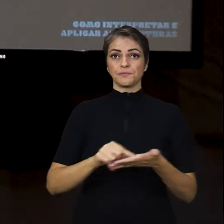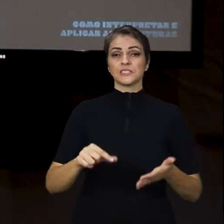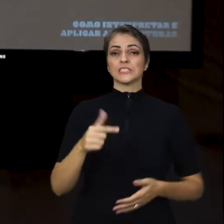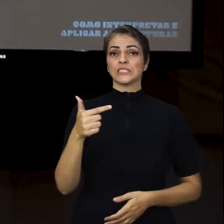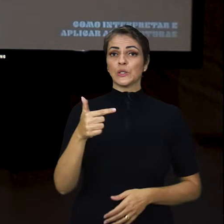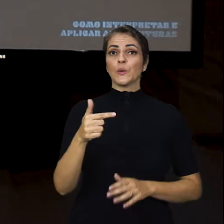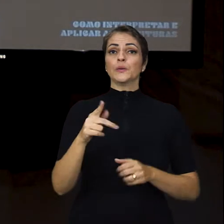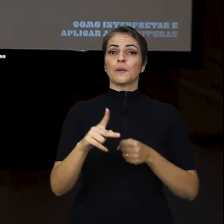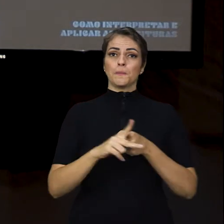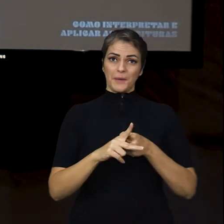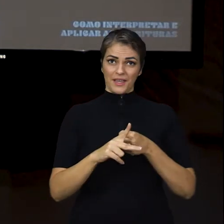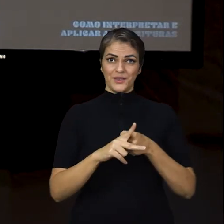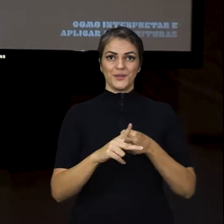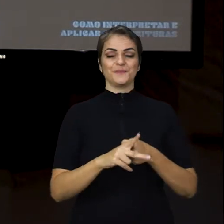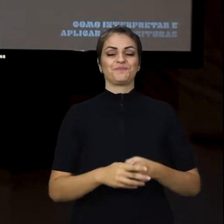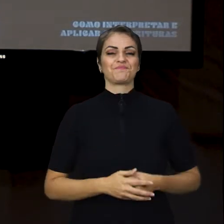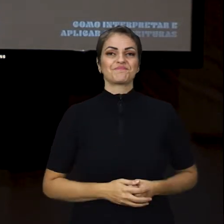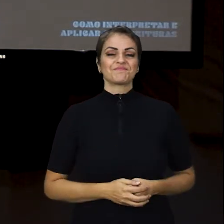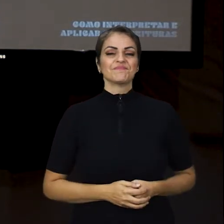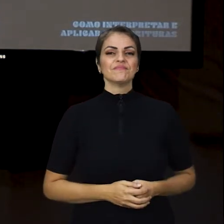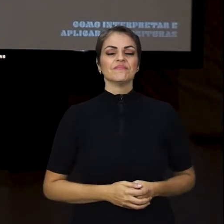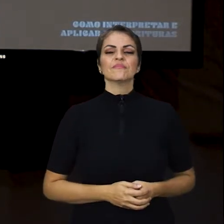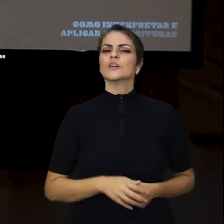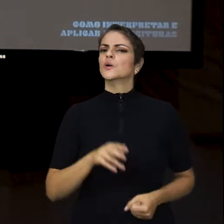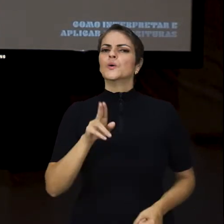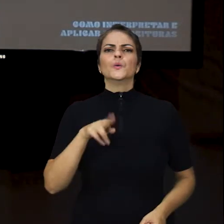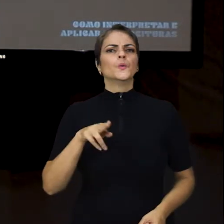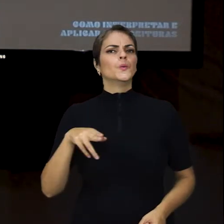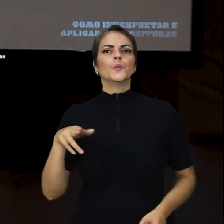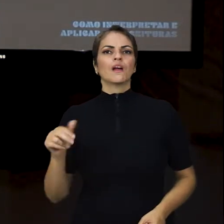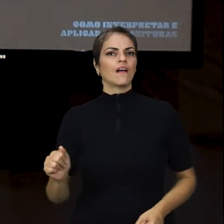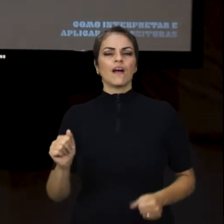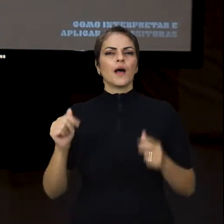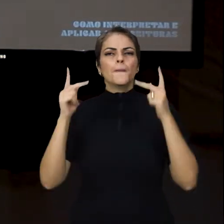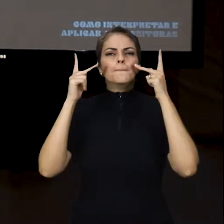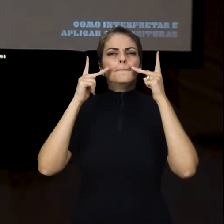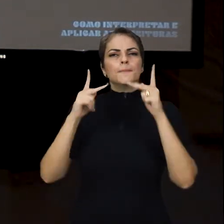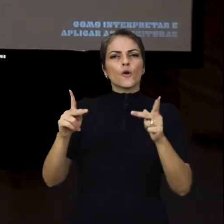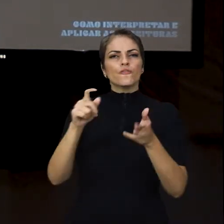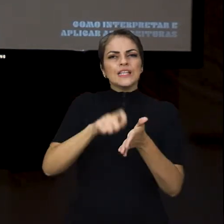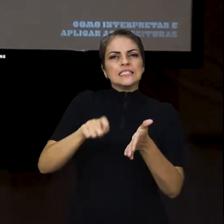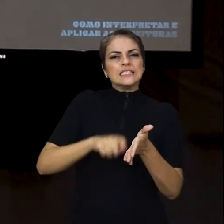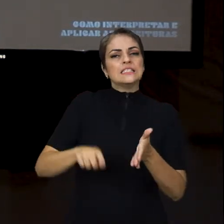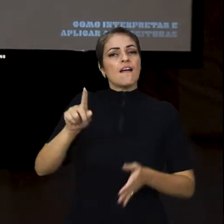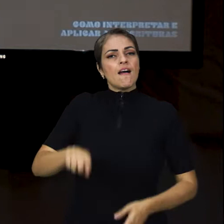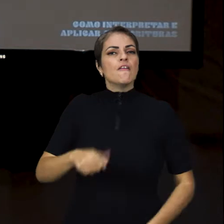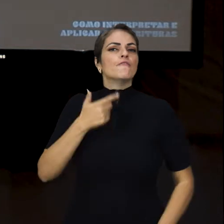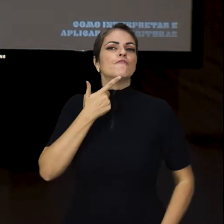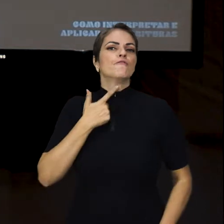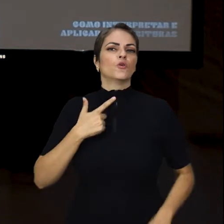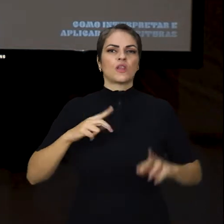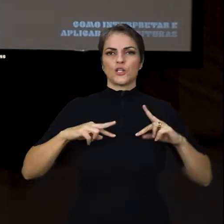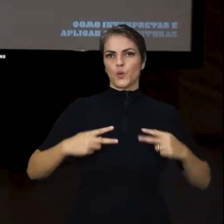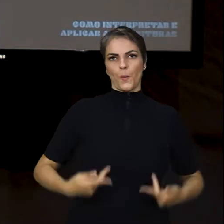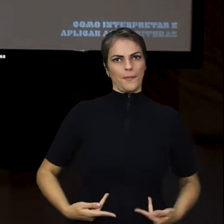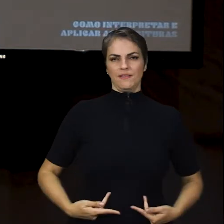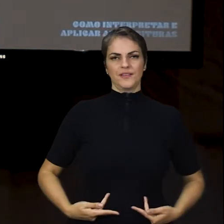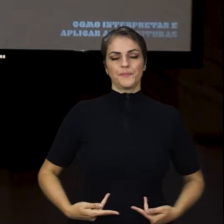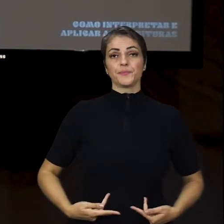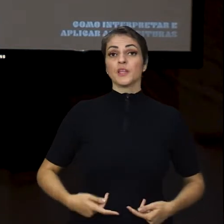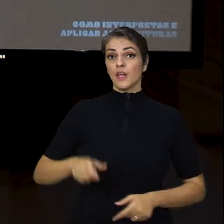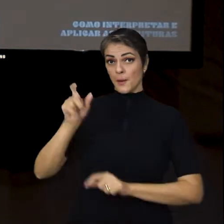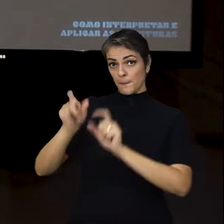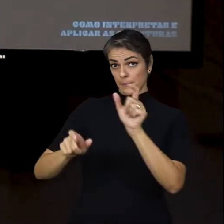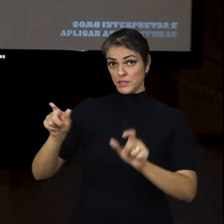que diz assim: pois jamais a profecia teve origem na vontade humana, mas homens falaram da parte